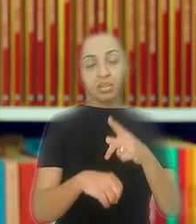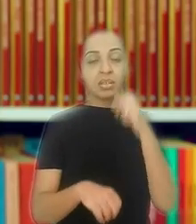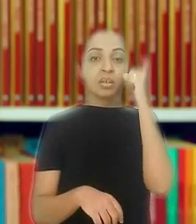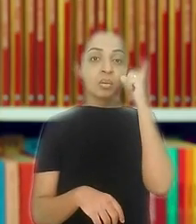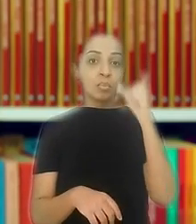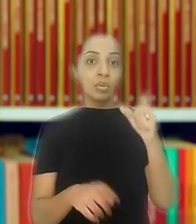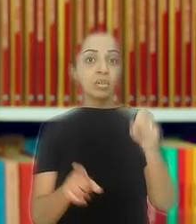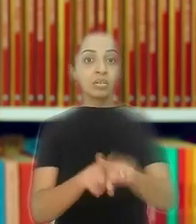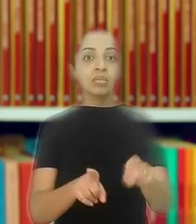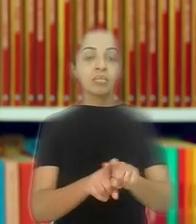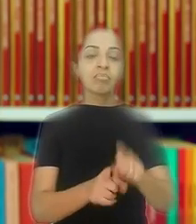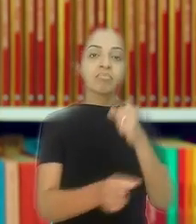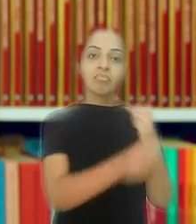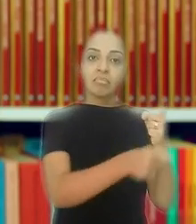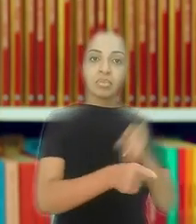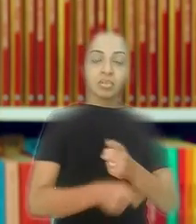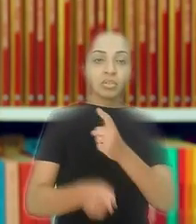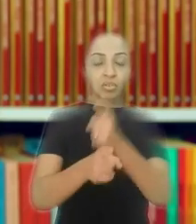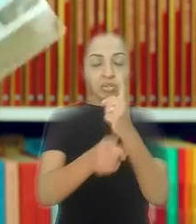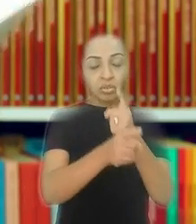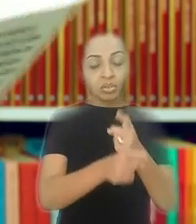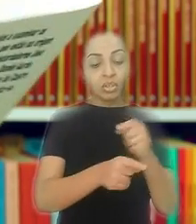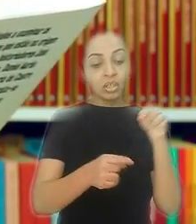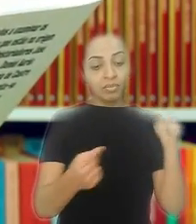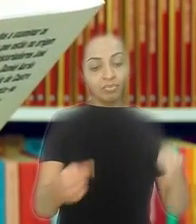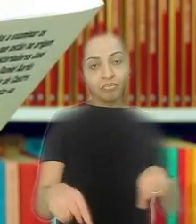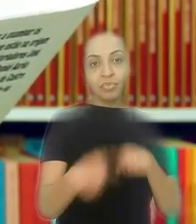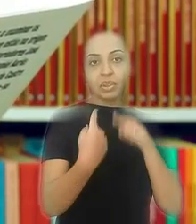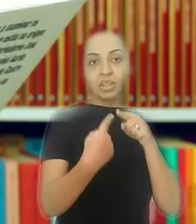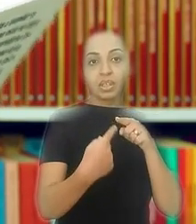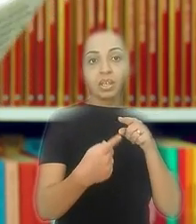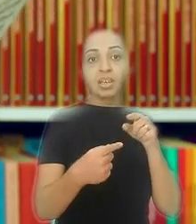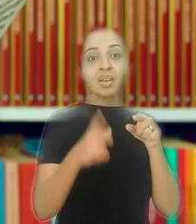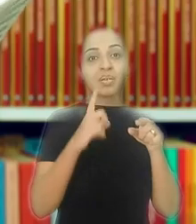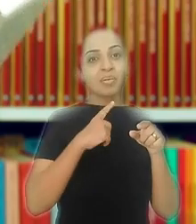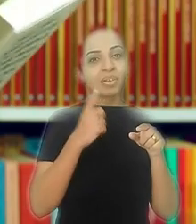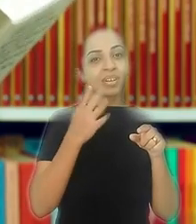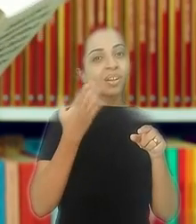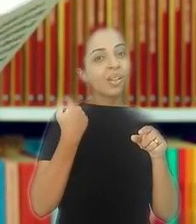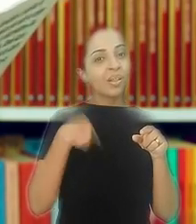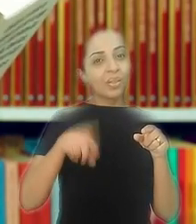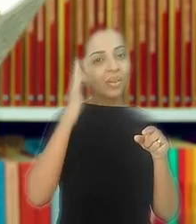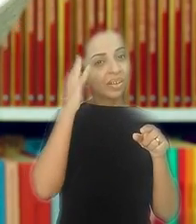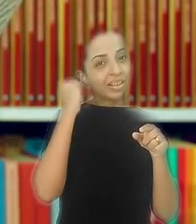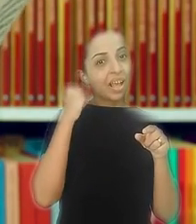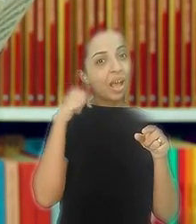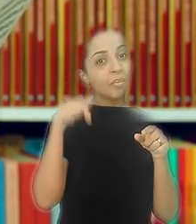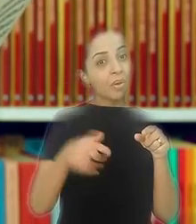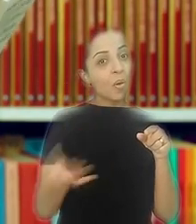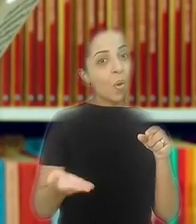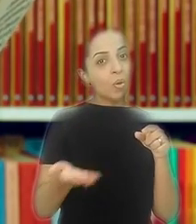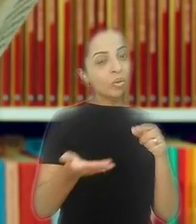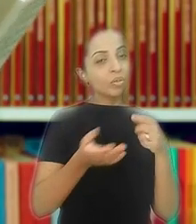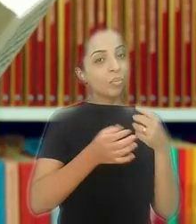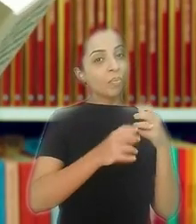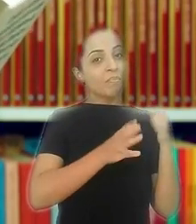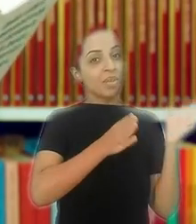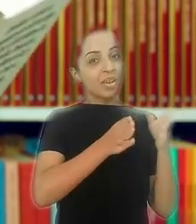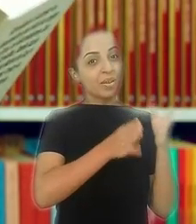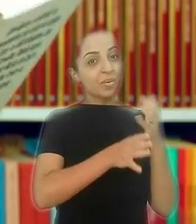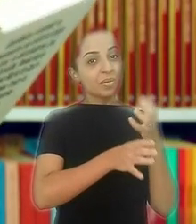também através da nossa história porque tudo é uma sequência que tem raízes lá atrás desde 64